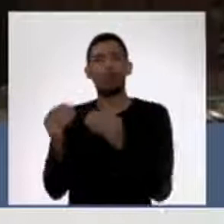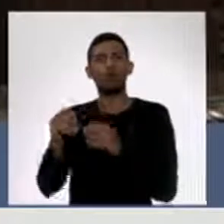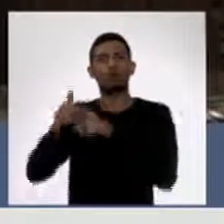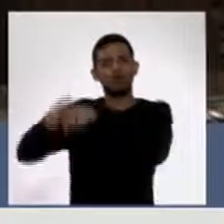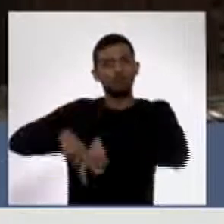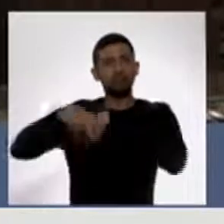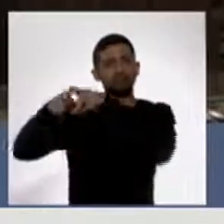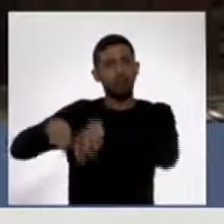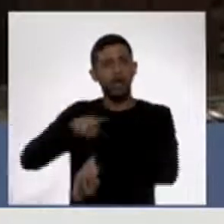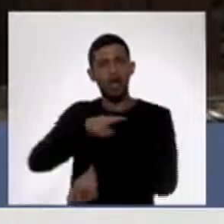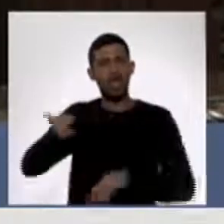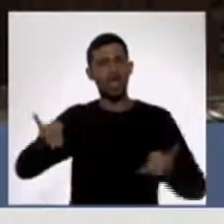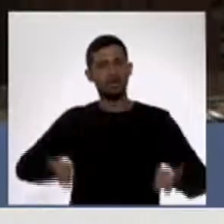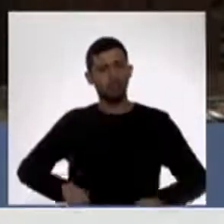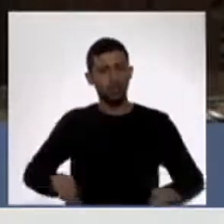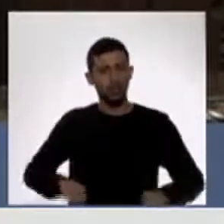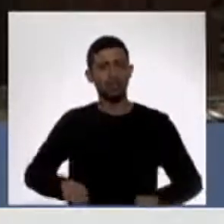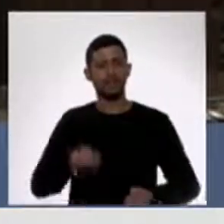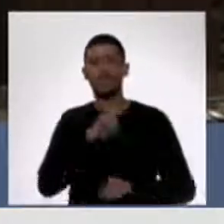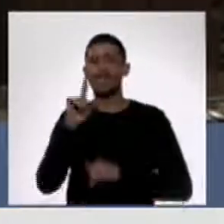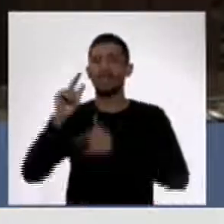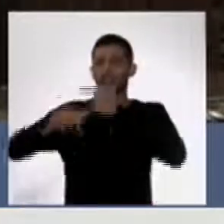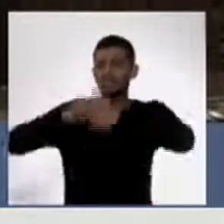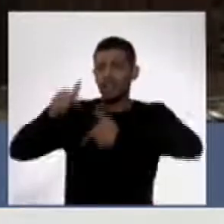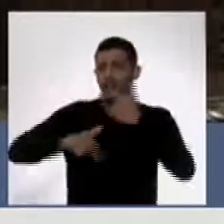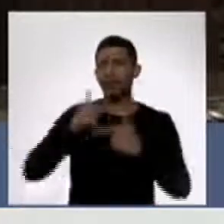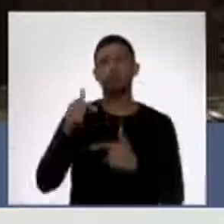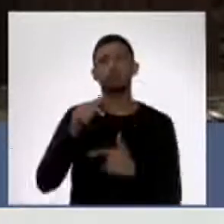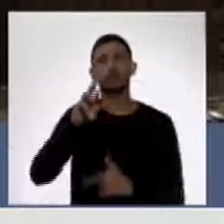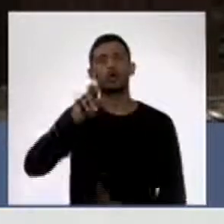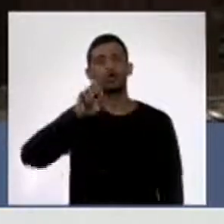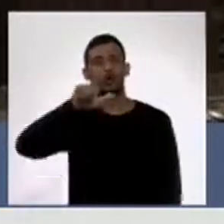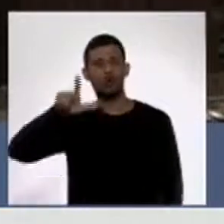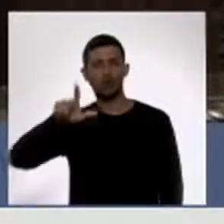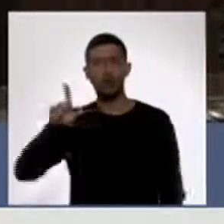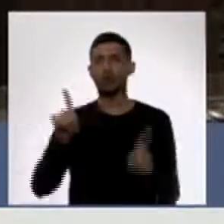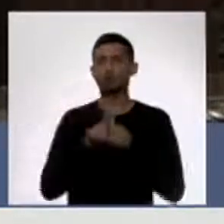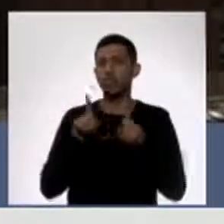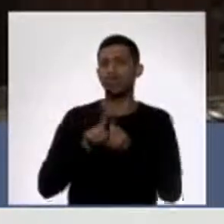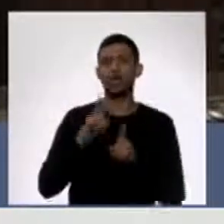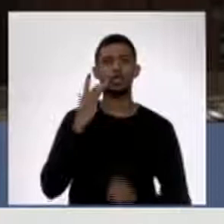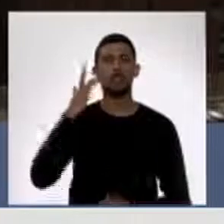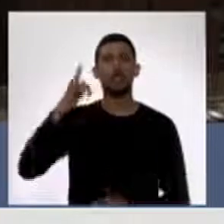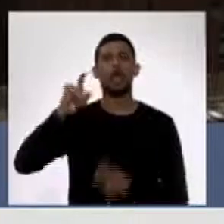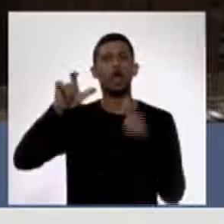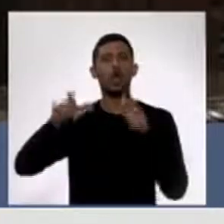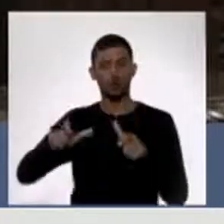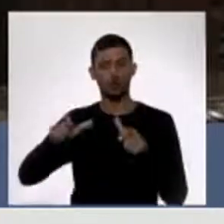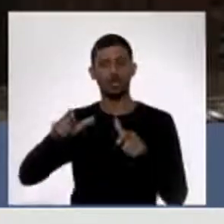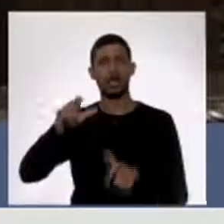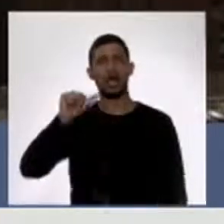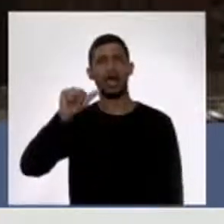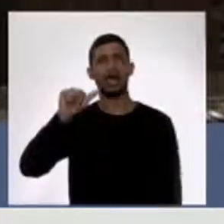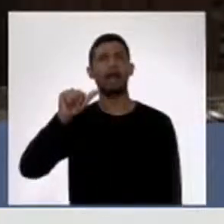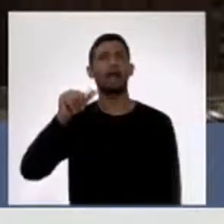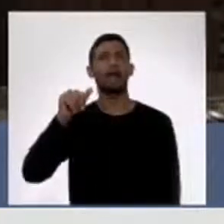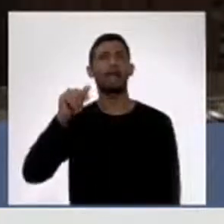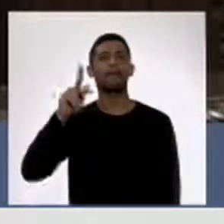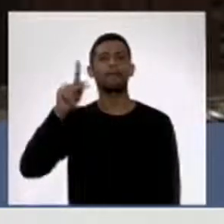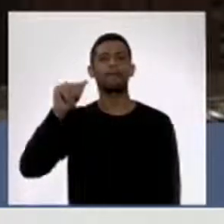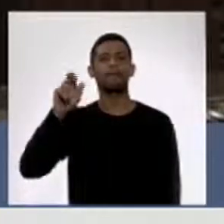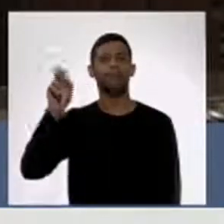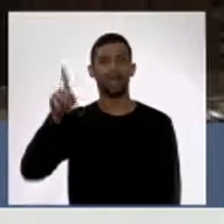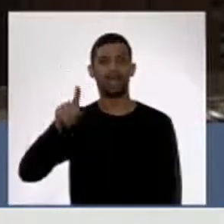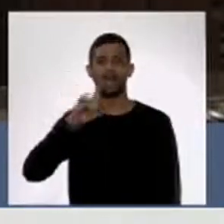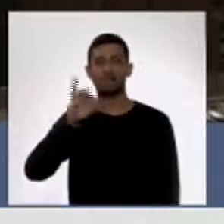agricultores, trabalhadores rurais sem terra em Eldorado dos Carajás, no norte do país, no Pará, no dia